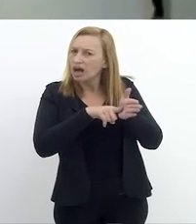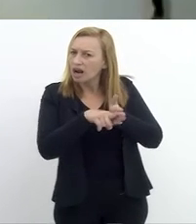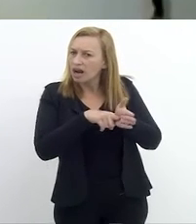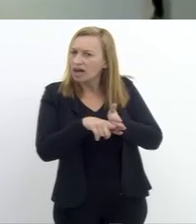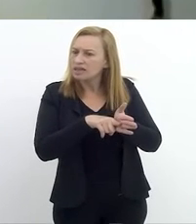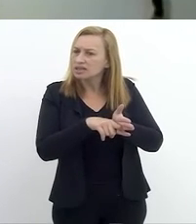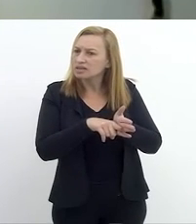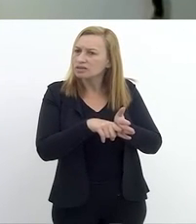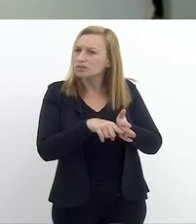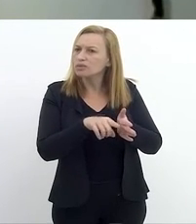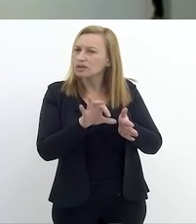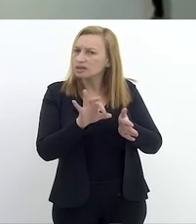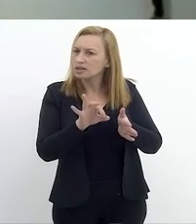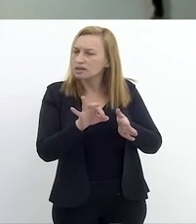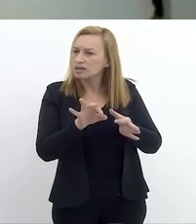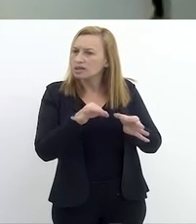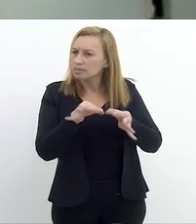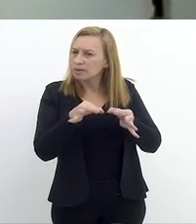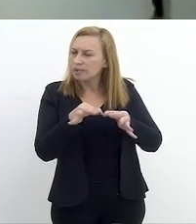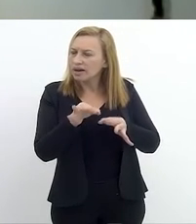de fato, sobre